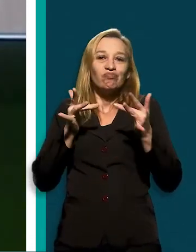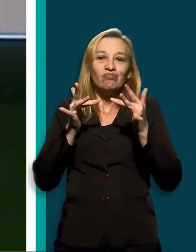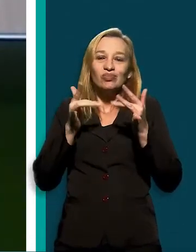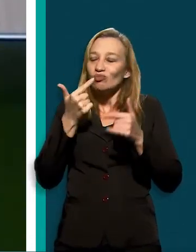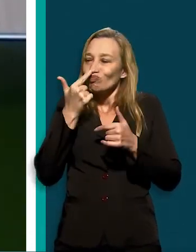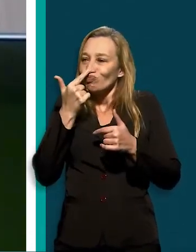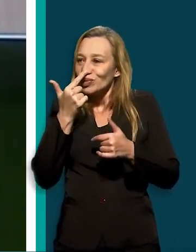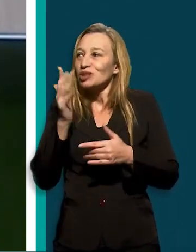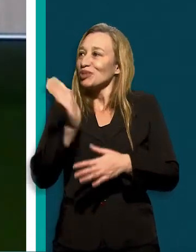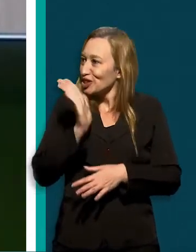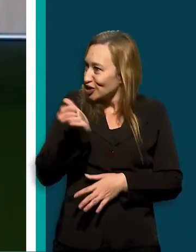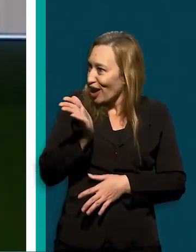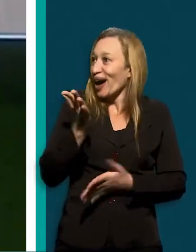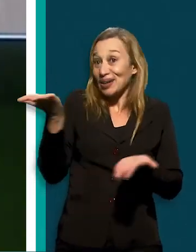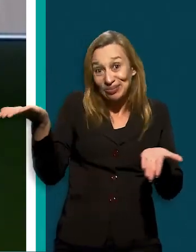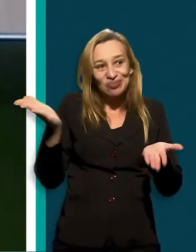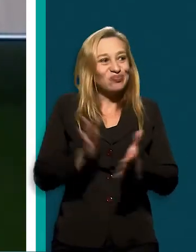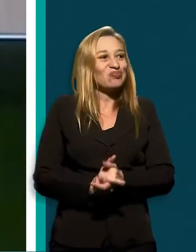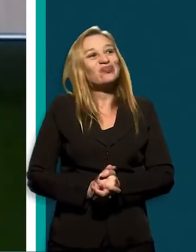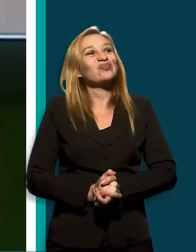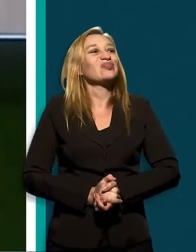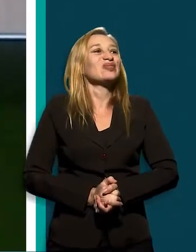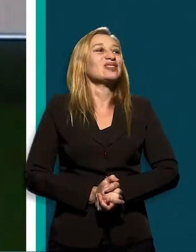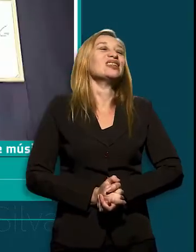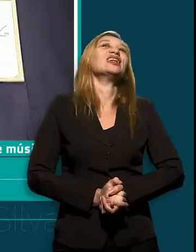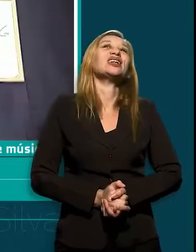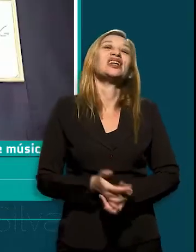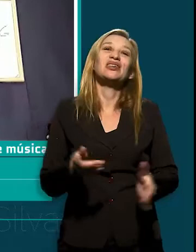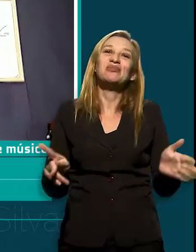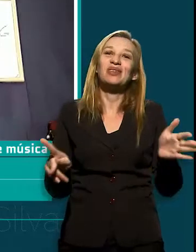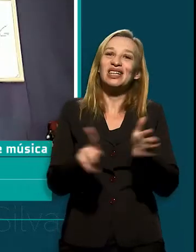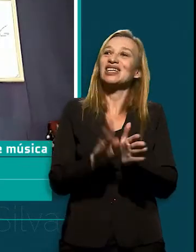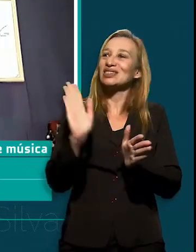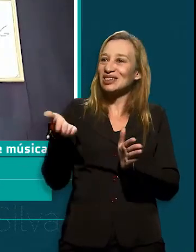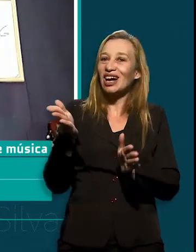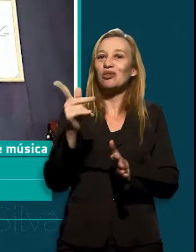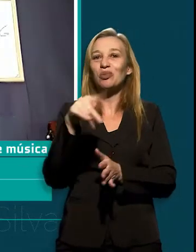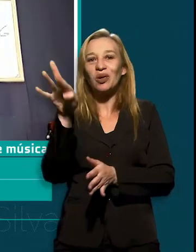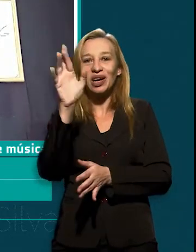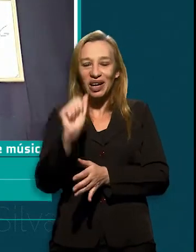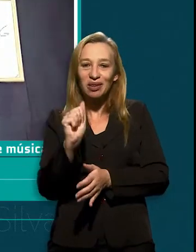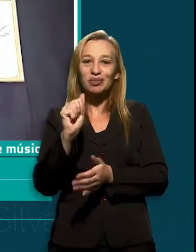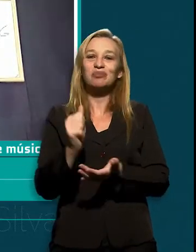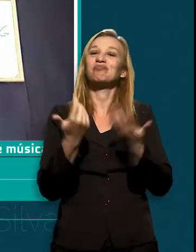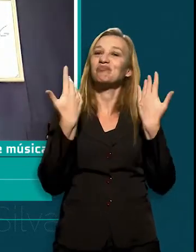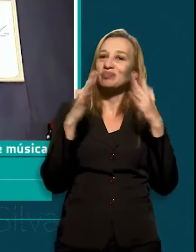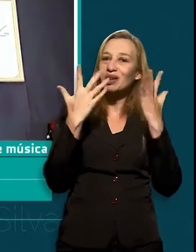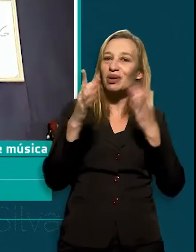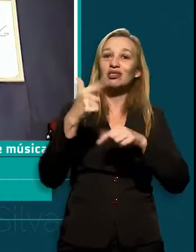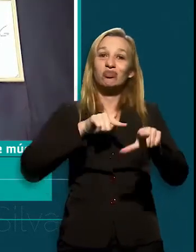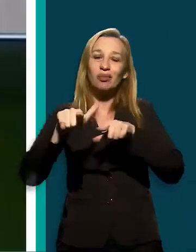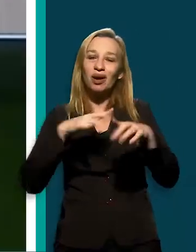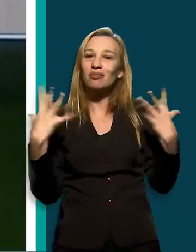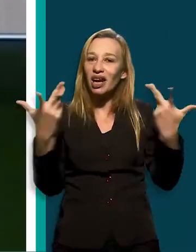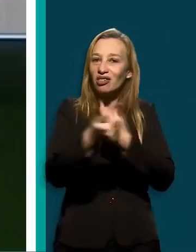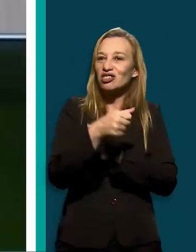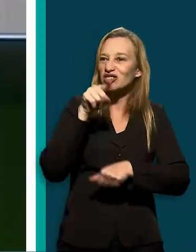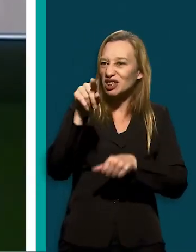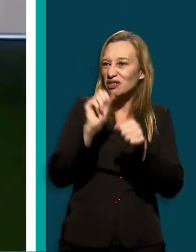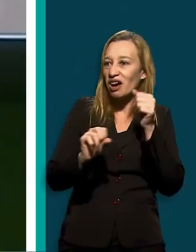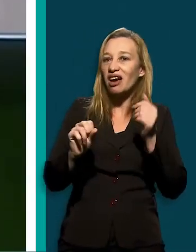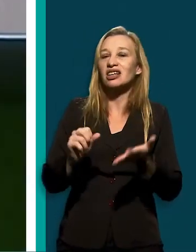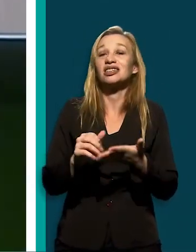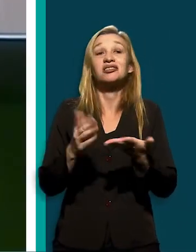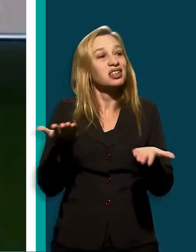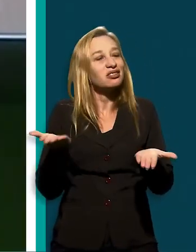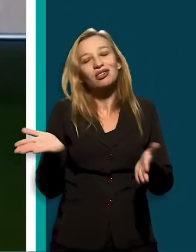sou íntima, mesmo que você não queira, já sou íntima, então já faço parte do programa. Então, parabéns pelo trabalho maravilhoso